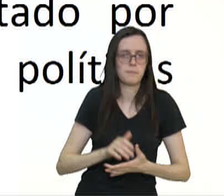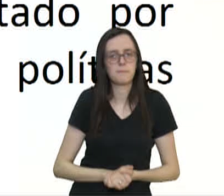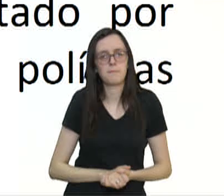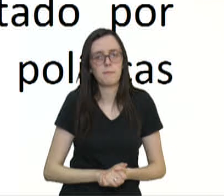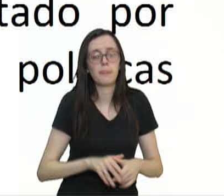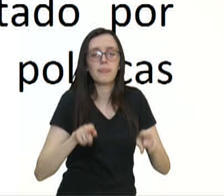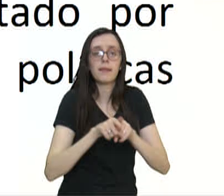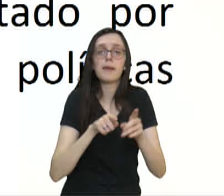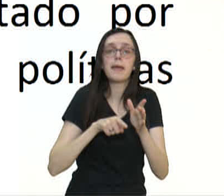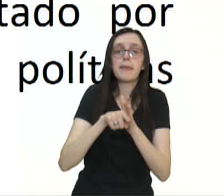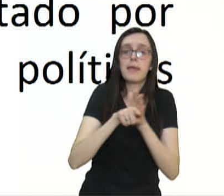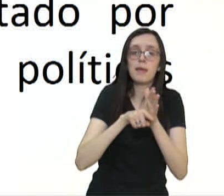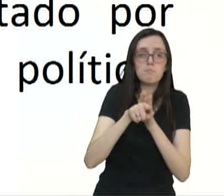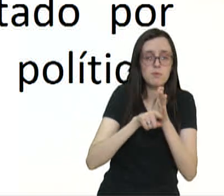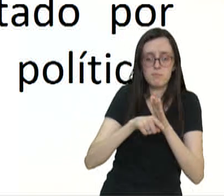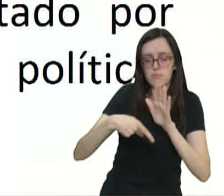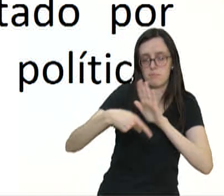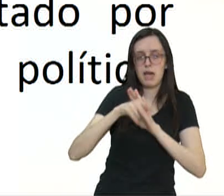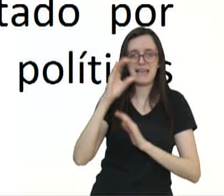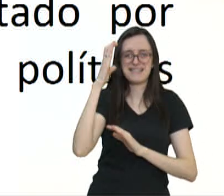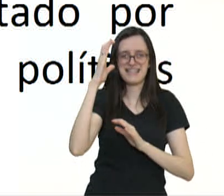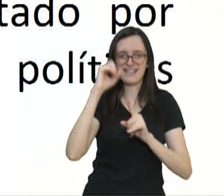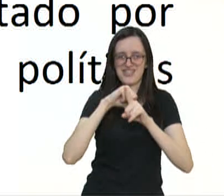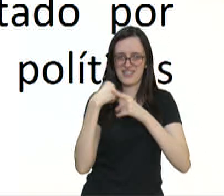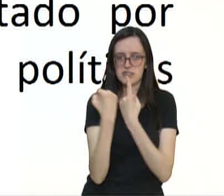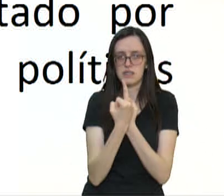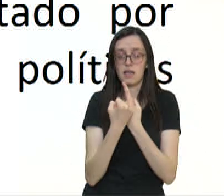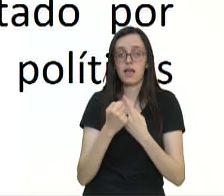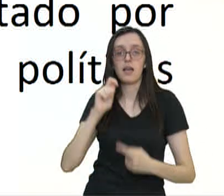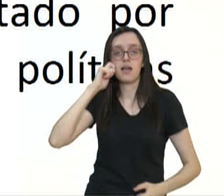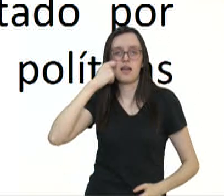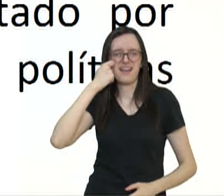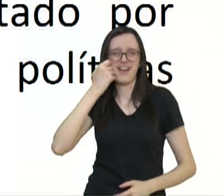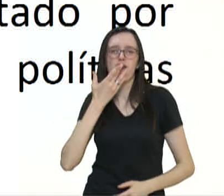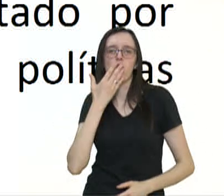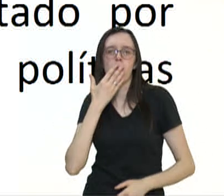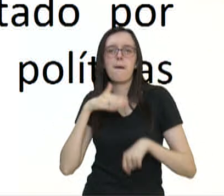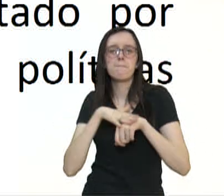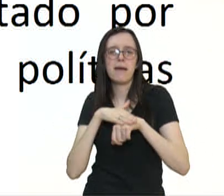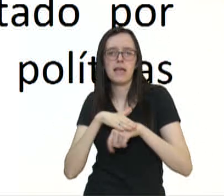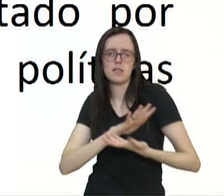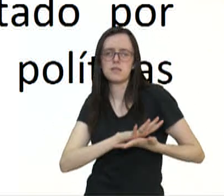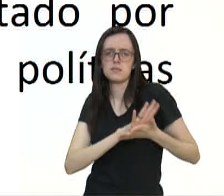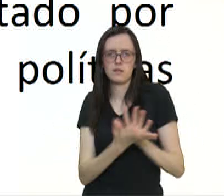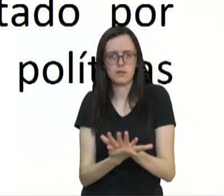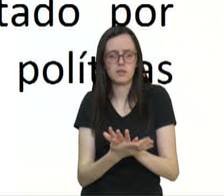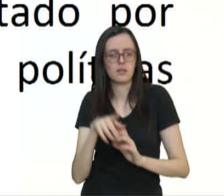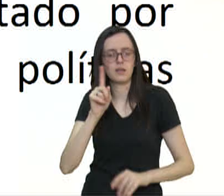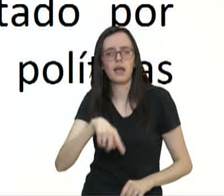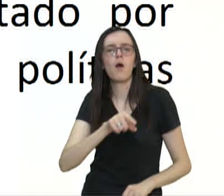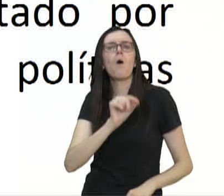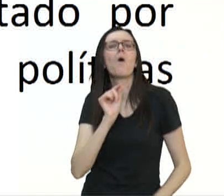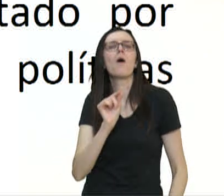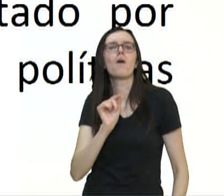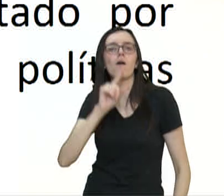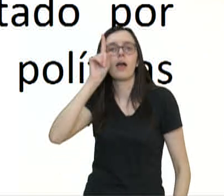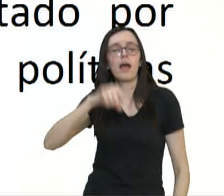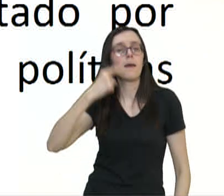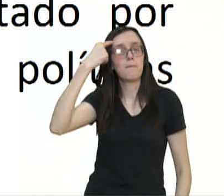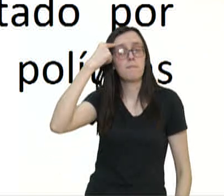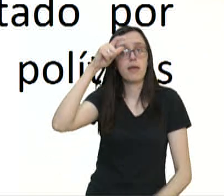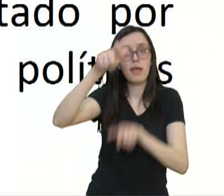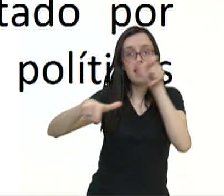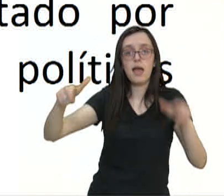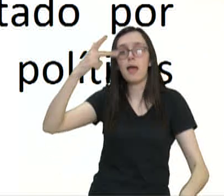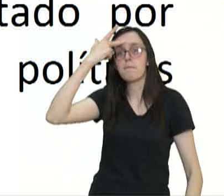E as pesquisas das ciências sociais demonstram que o racismo é uma construção histórica que resiste nas ideias de que as